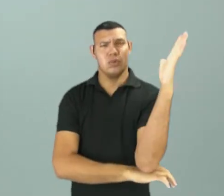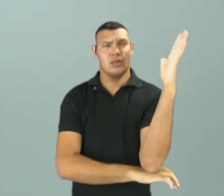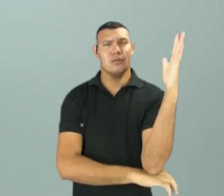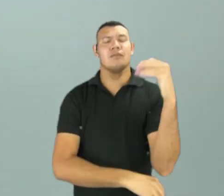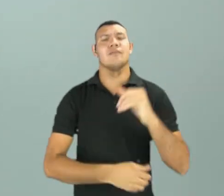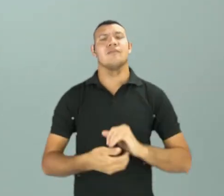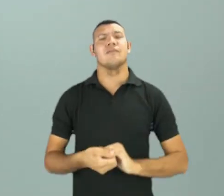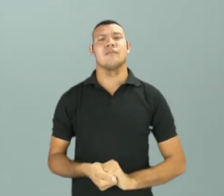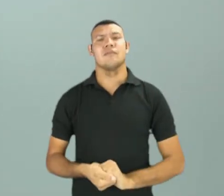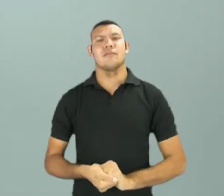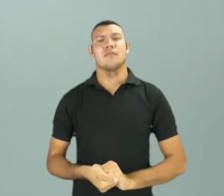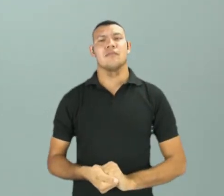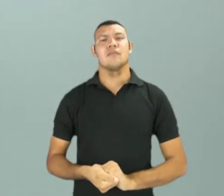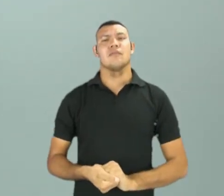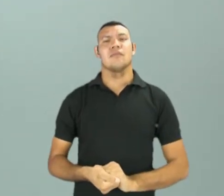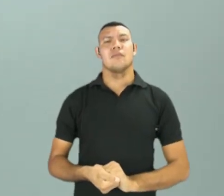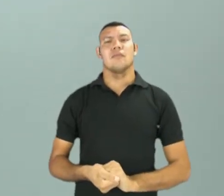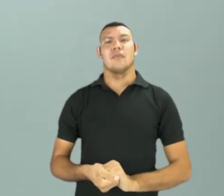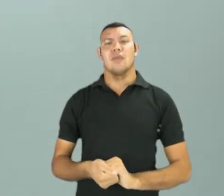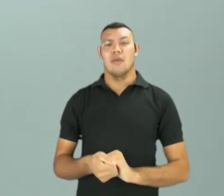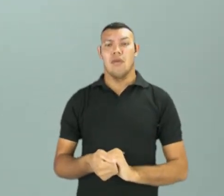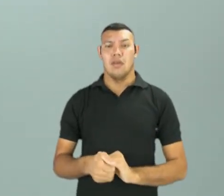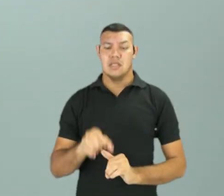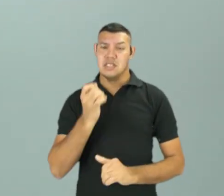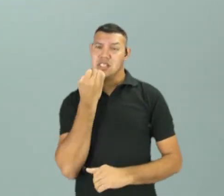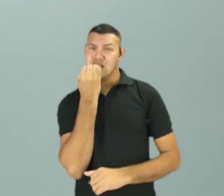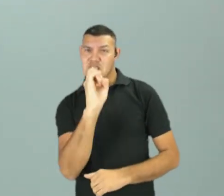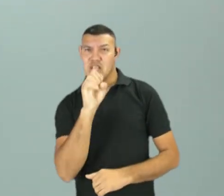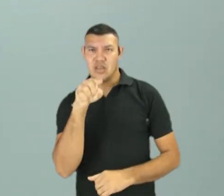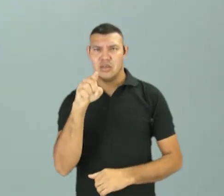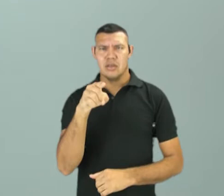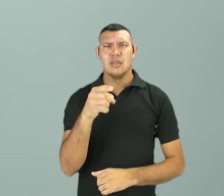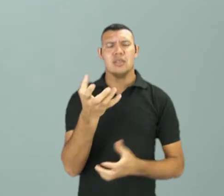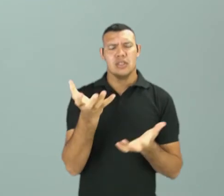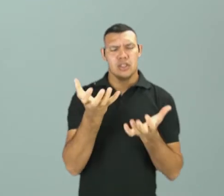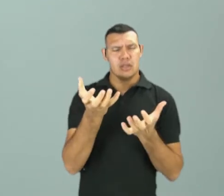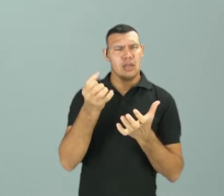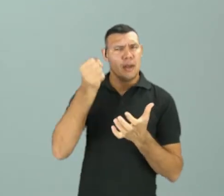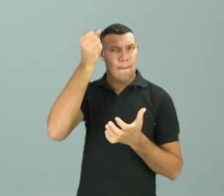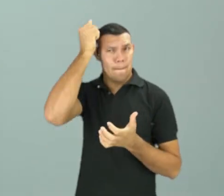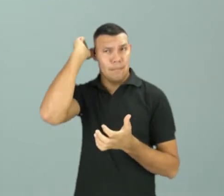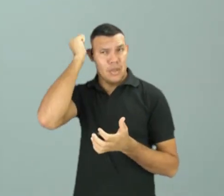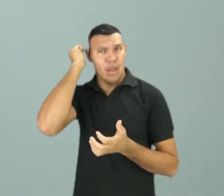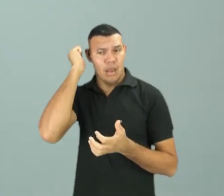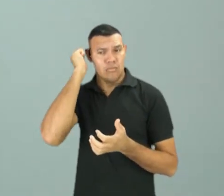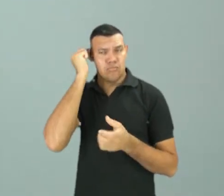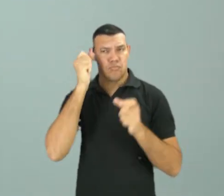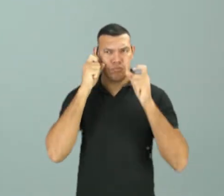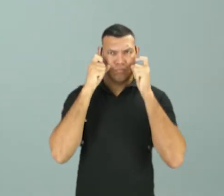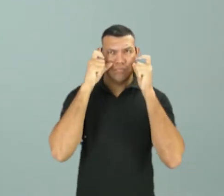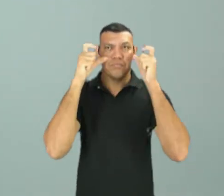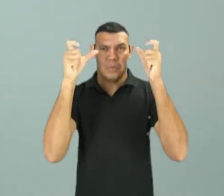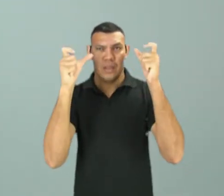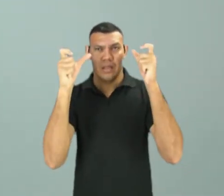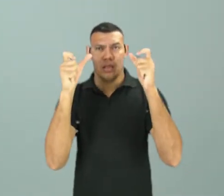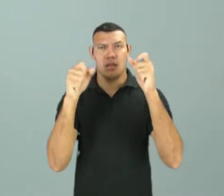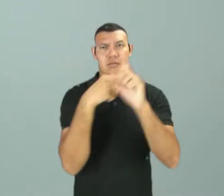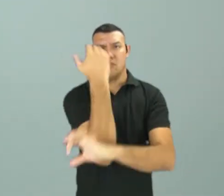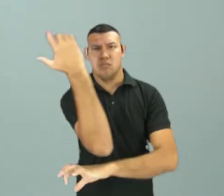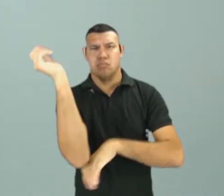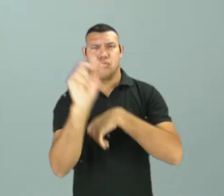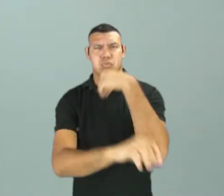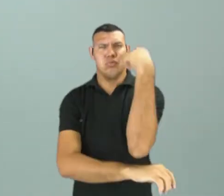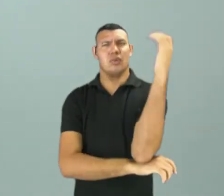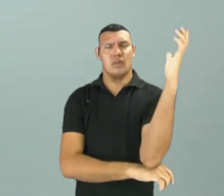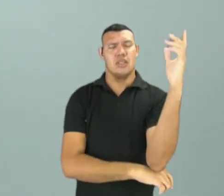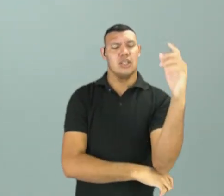para o vestibular estão realmente presentes aí e adquirindo esse conhecimento no quais são os tipos de vegetação no Brasil e também, por que não